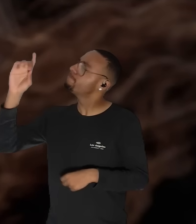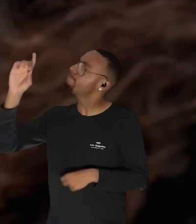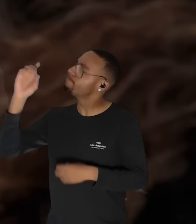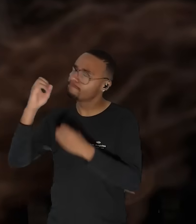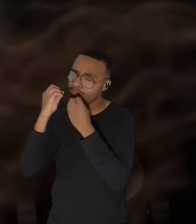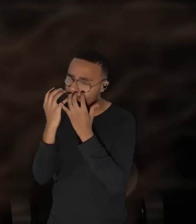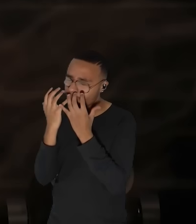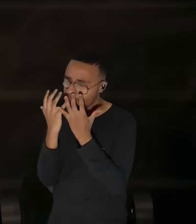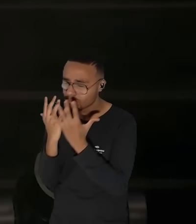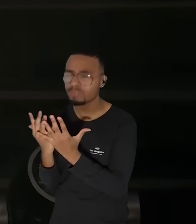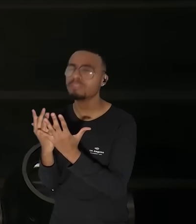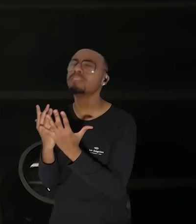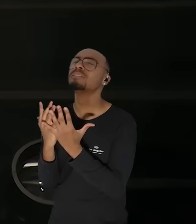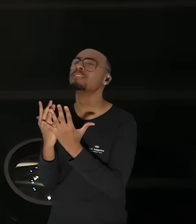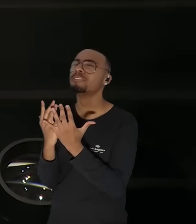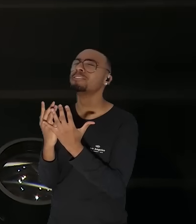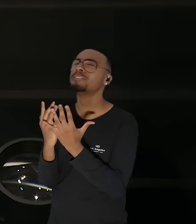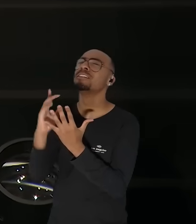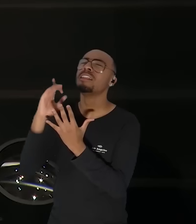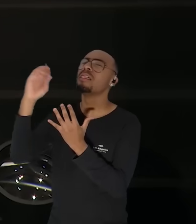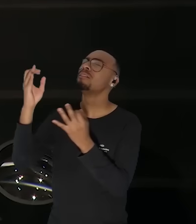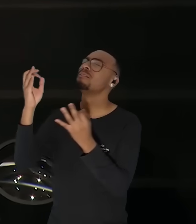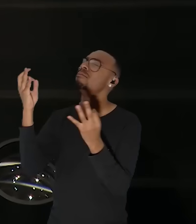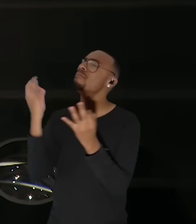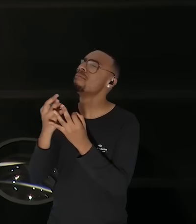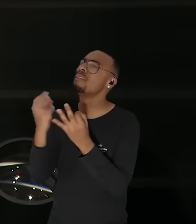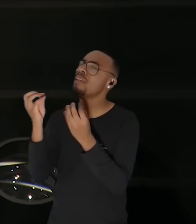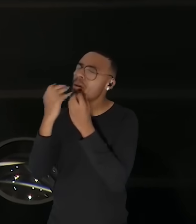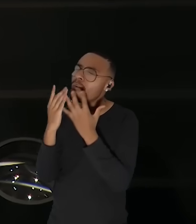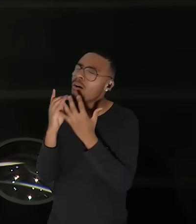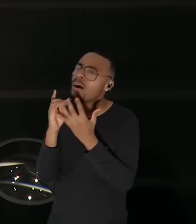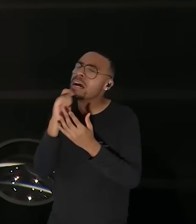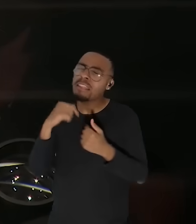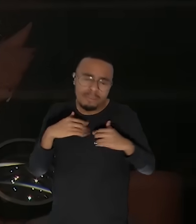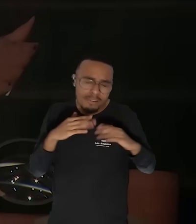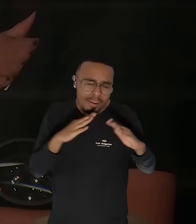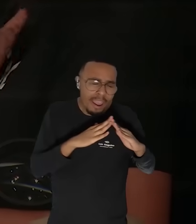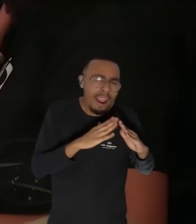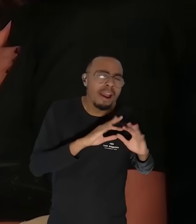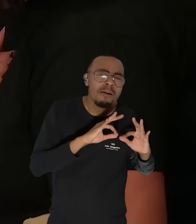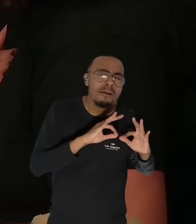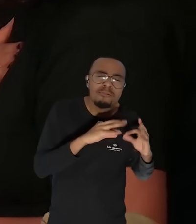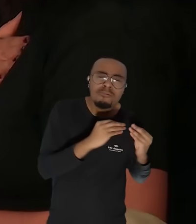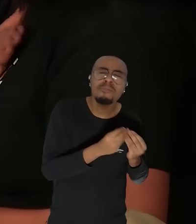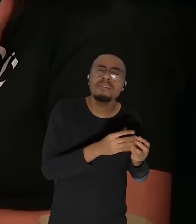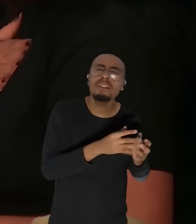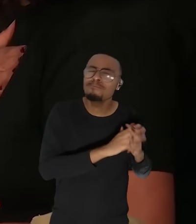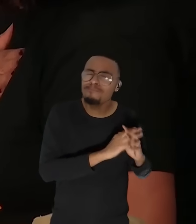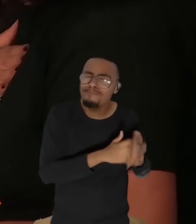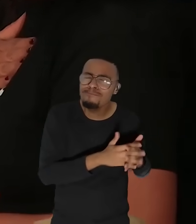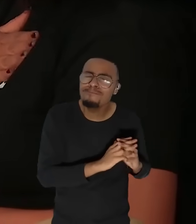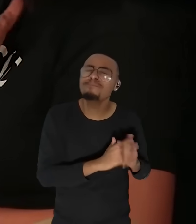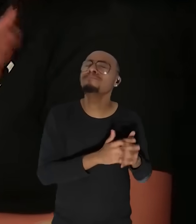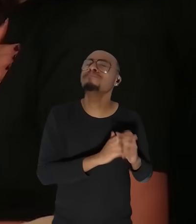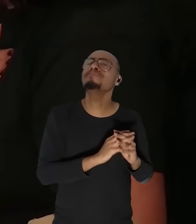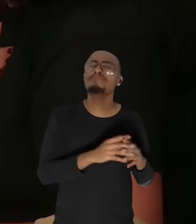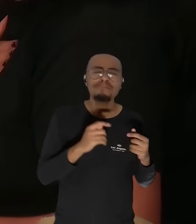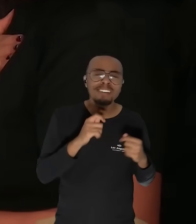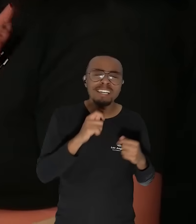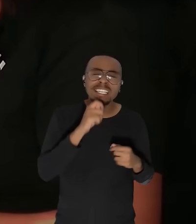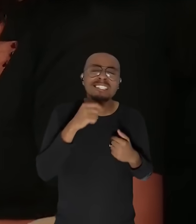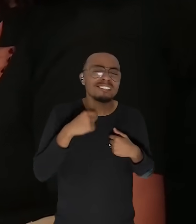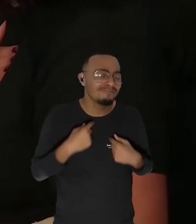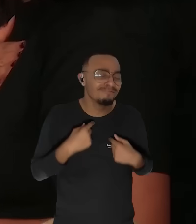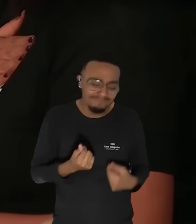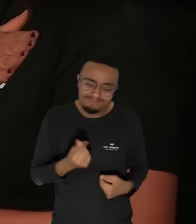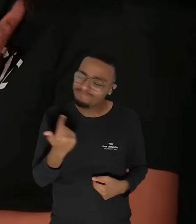Deus é bom mesmo com crise em casa. Deus é bom mesmo sem